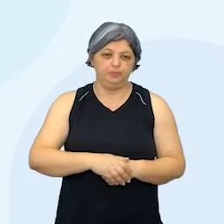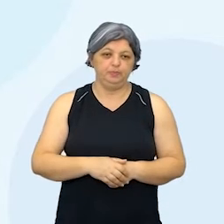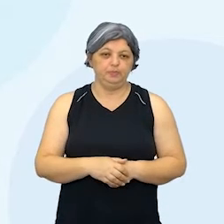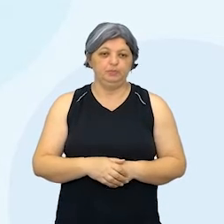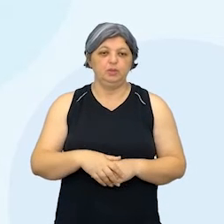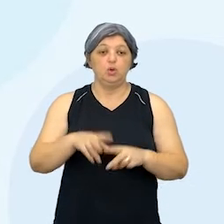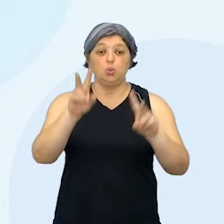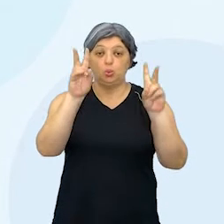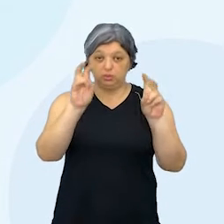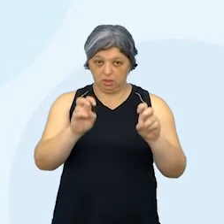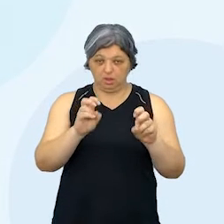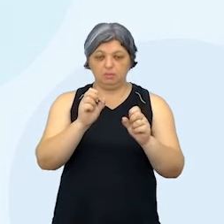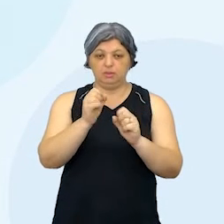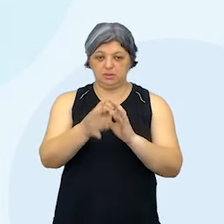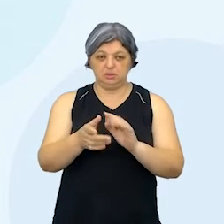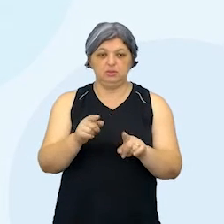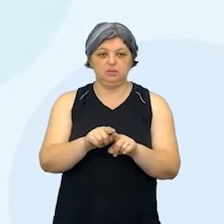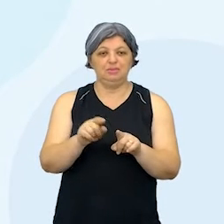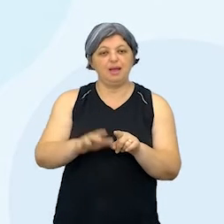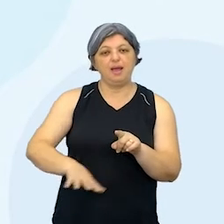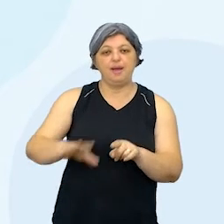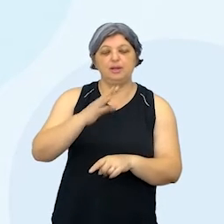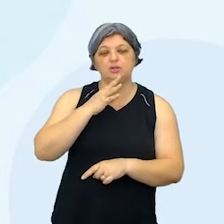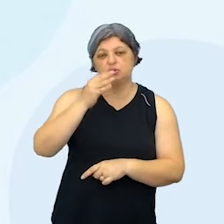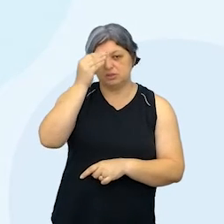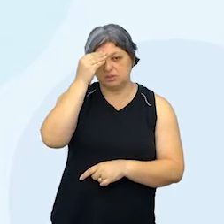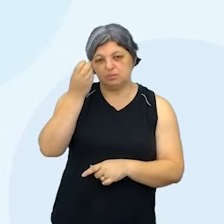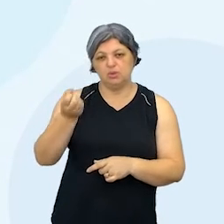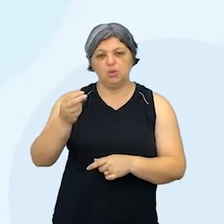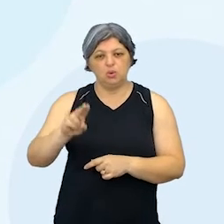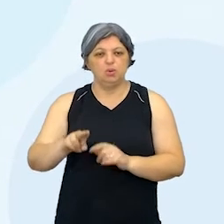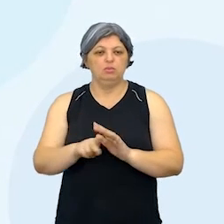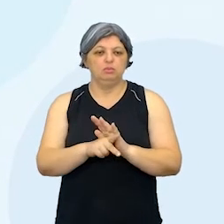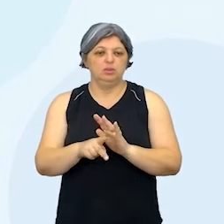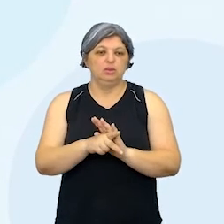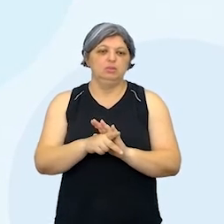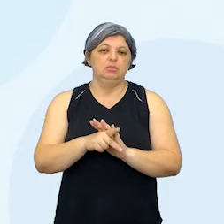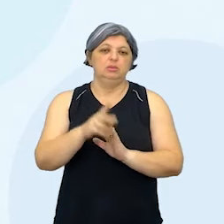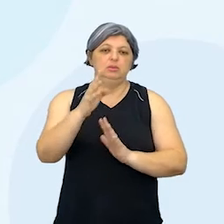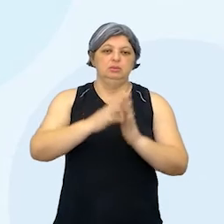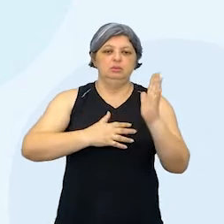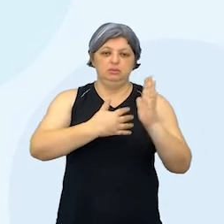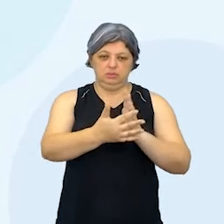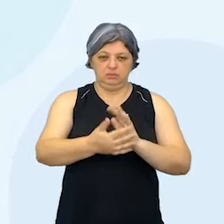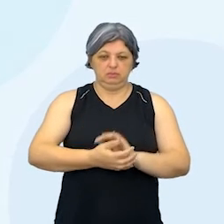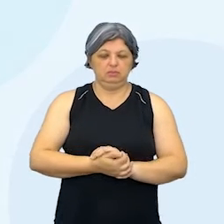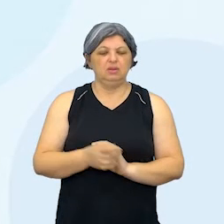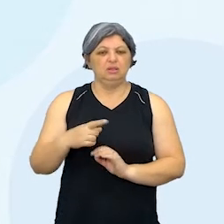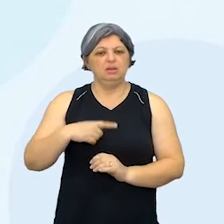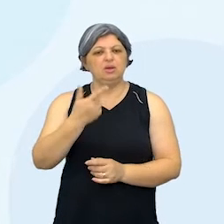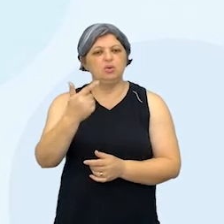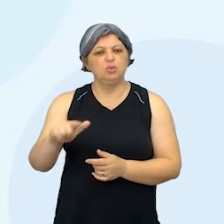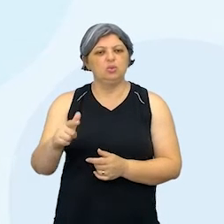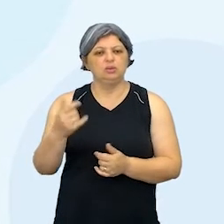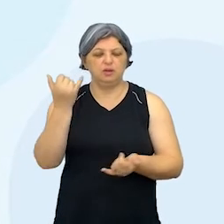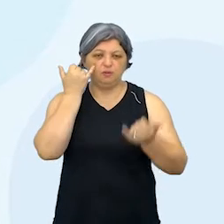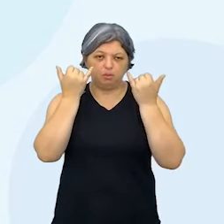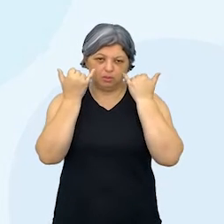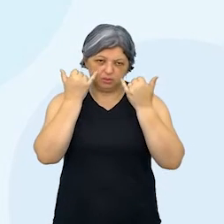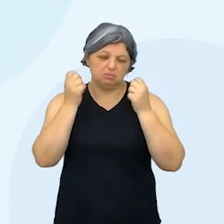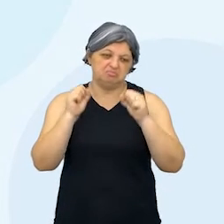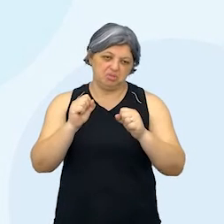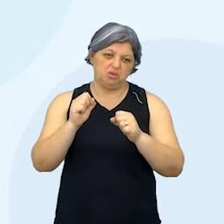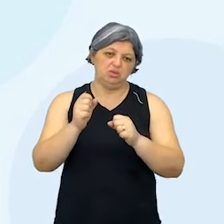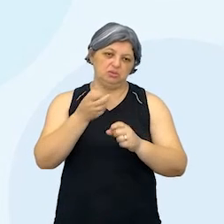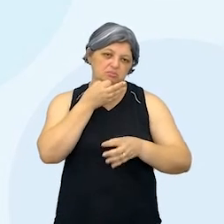título daquela ação e a área de conhecimento ou componente curricular envolvido. Tem algumas outras informações que são